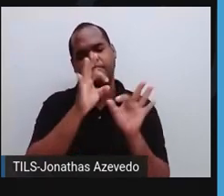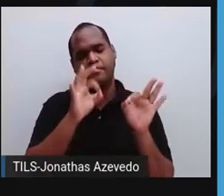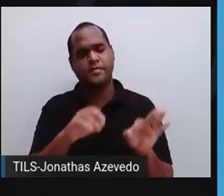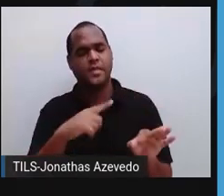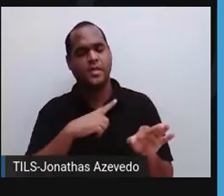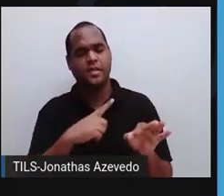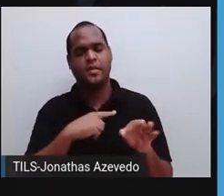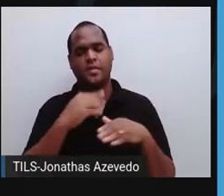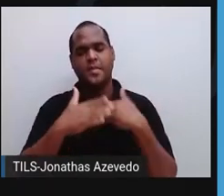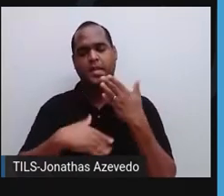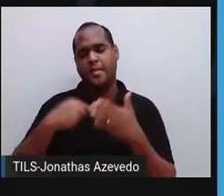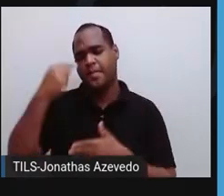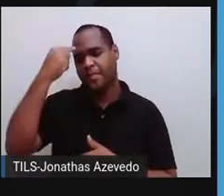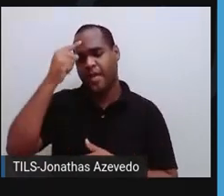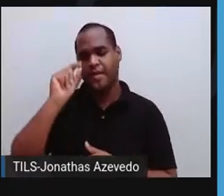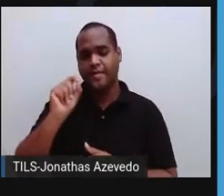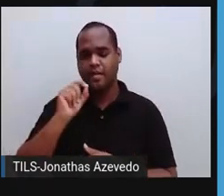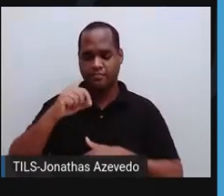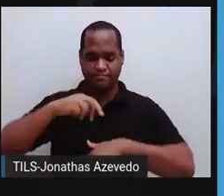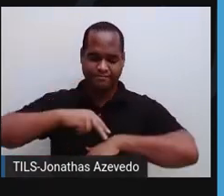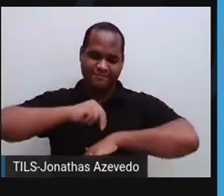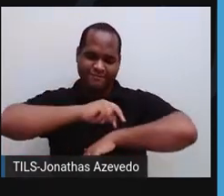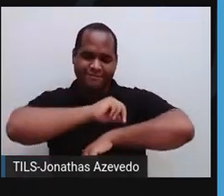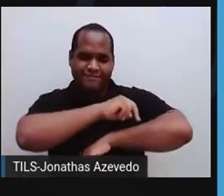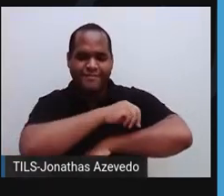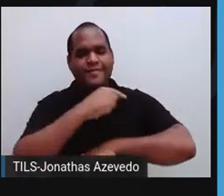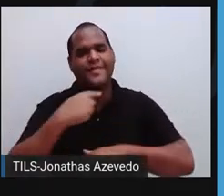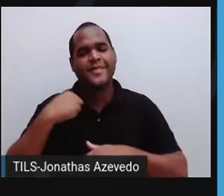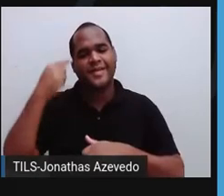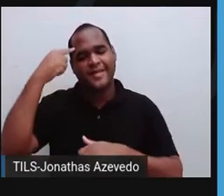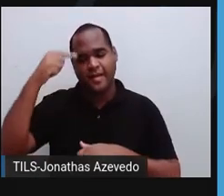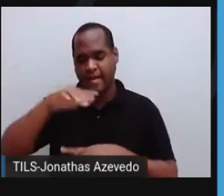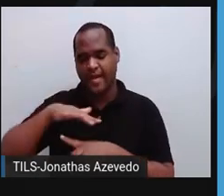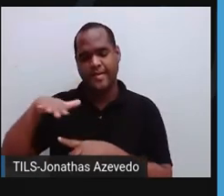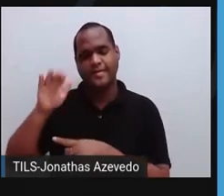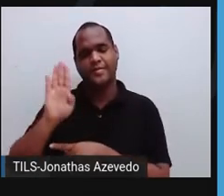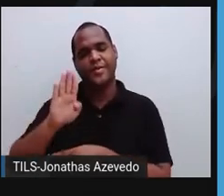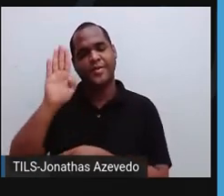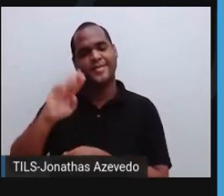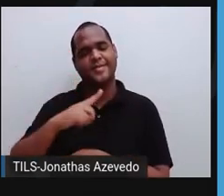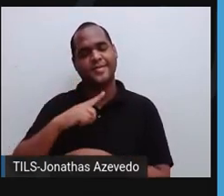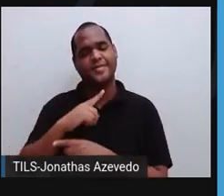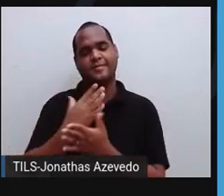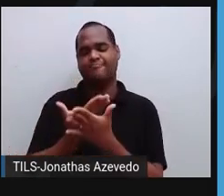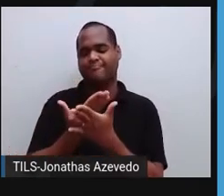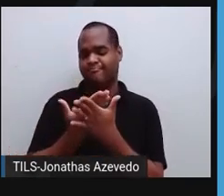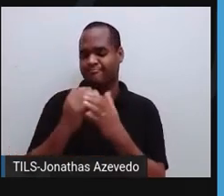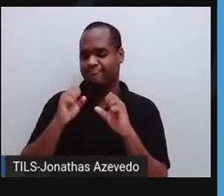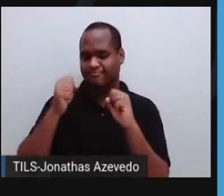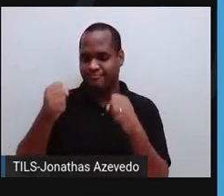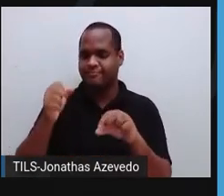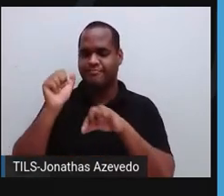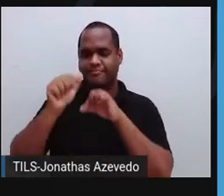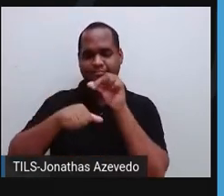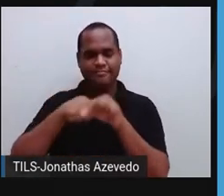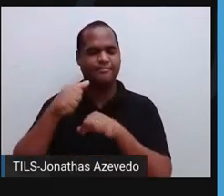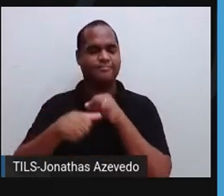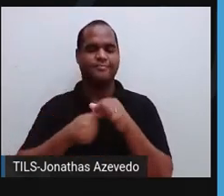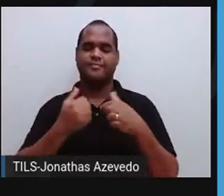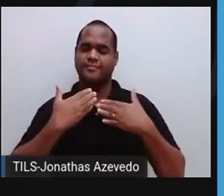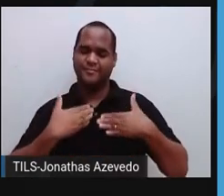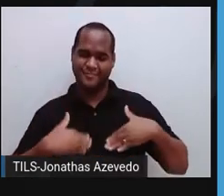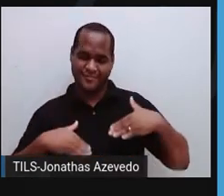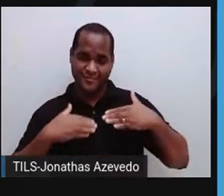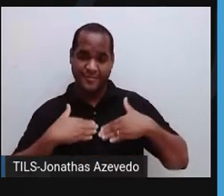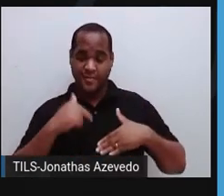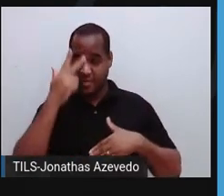ideia que a gente chama de evolução. A evolução é uma área da biologia que estuda esse processo de transformações lentas e graduais dos seres